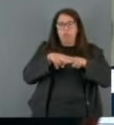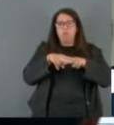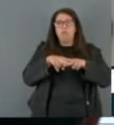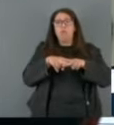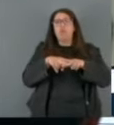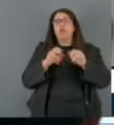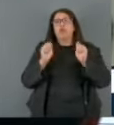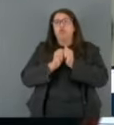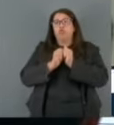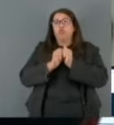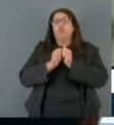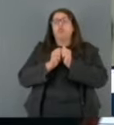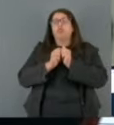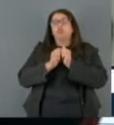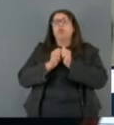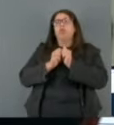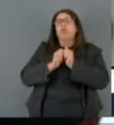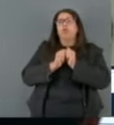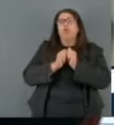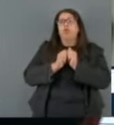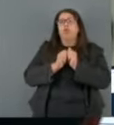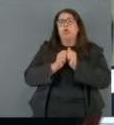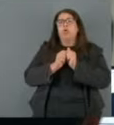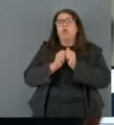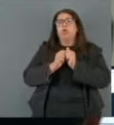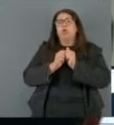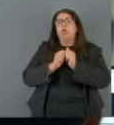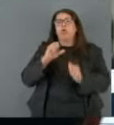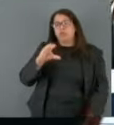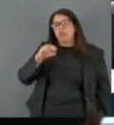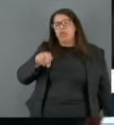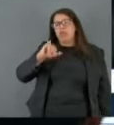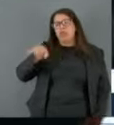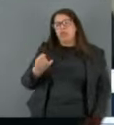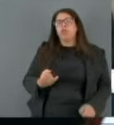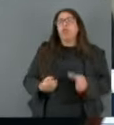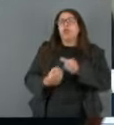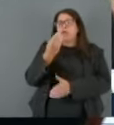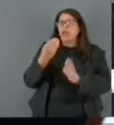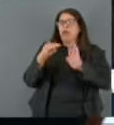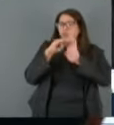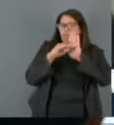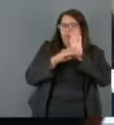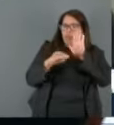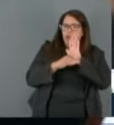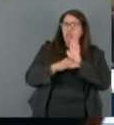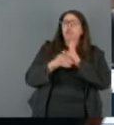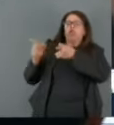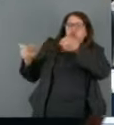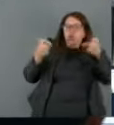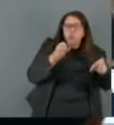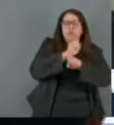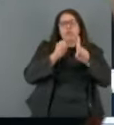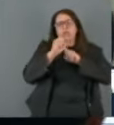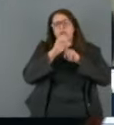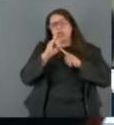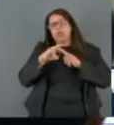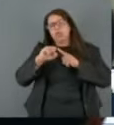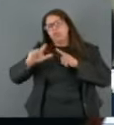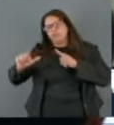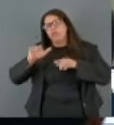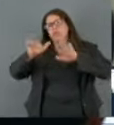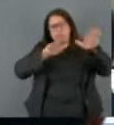o desembargador Luiz Lanfredi do CNJ, elaboraram um plano, ouvidos todos os ministérios, a sociedade civil, dezenas ou centenas de